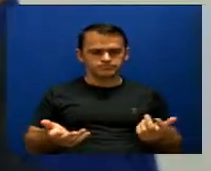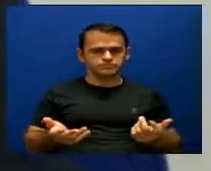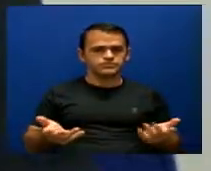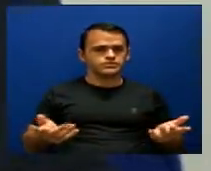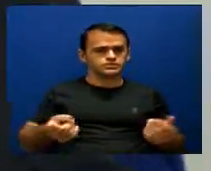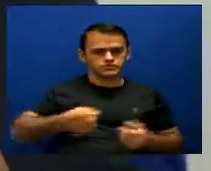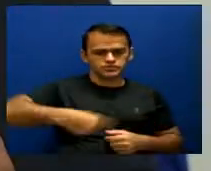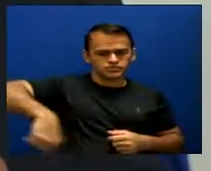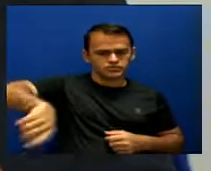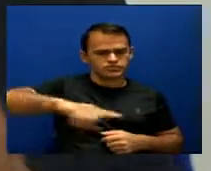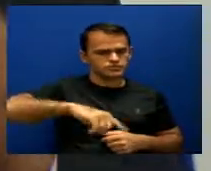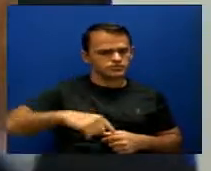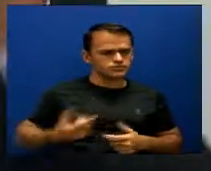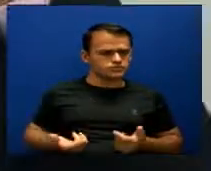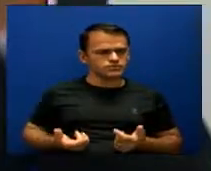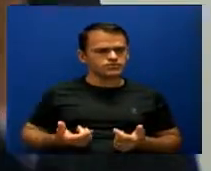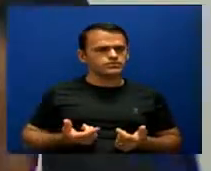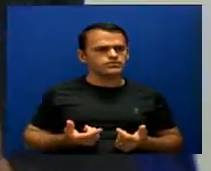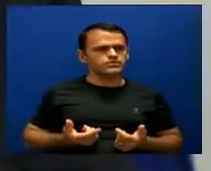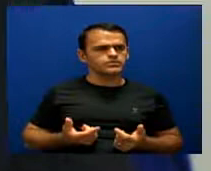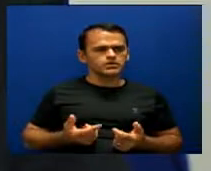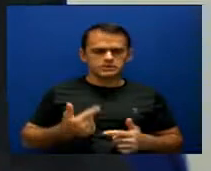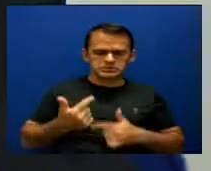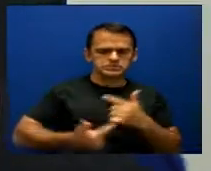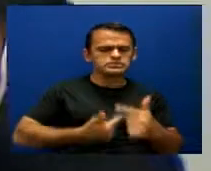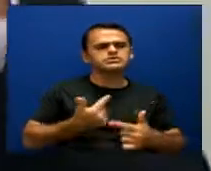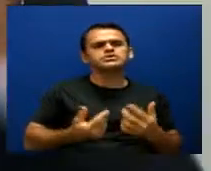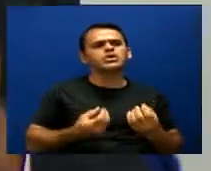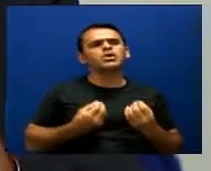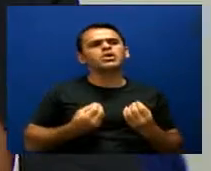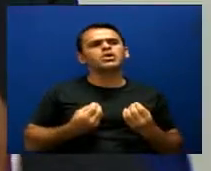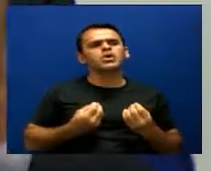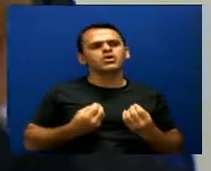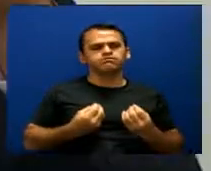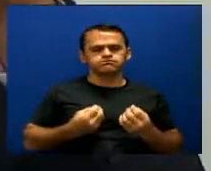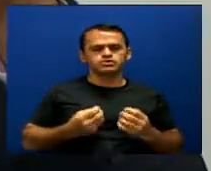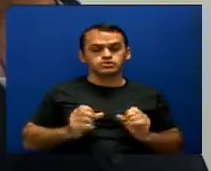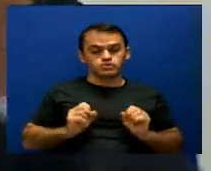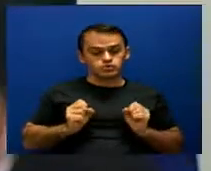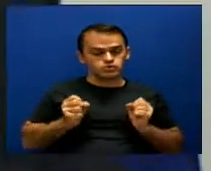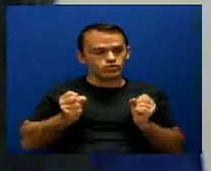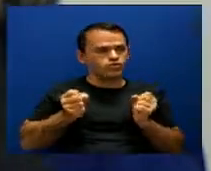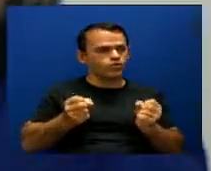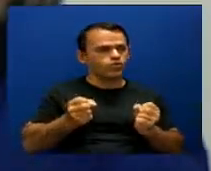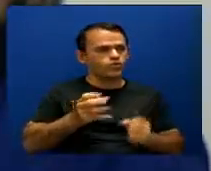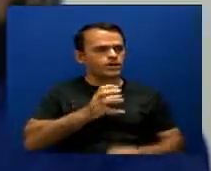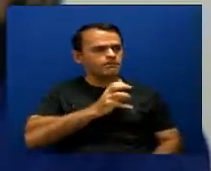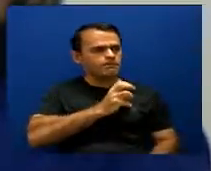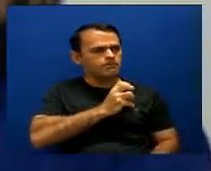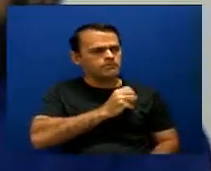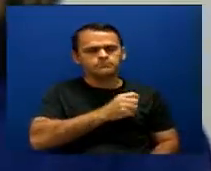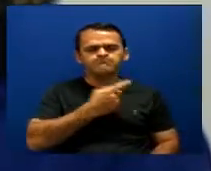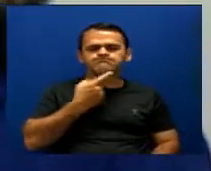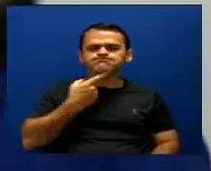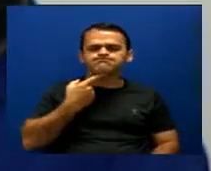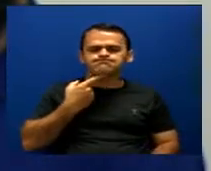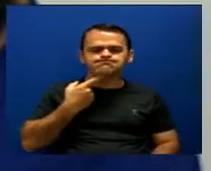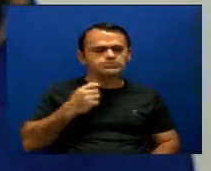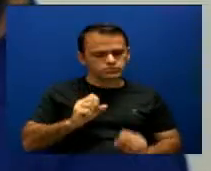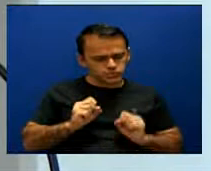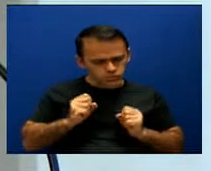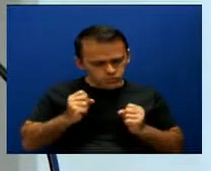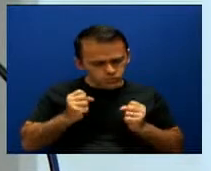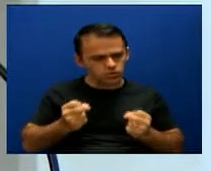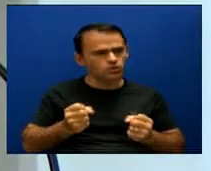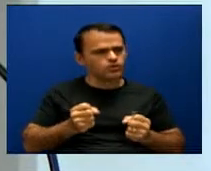vida, nós devemos fazer com comprometimento, com amor e, principalmente, acompanhado dos valores...